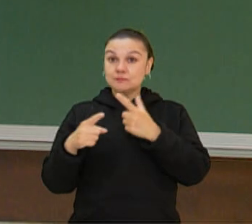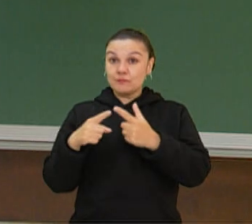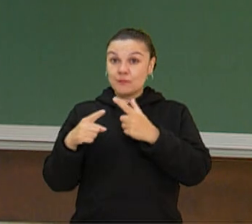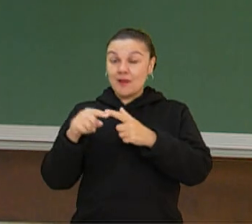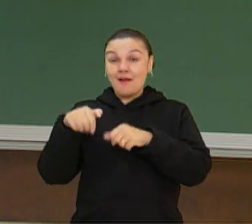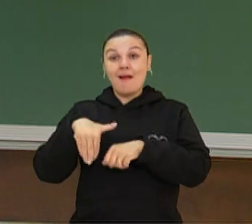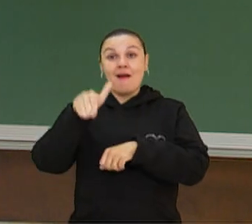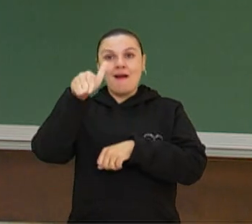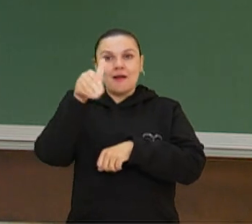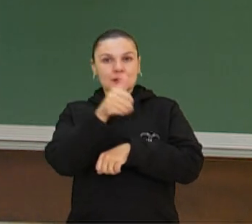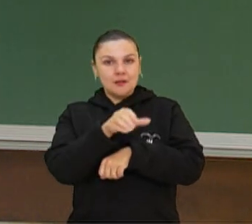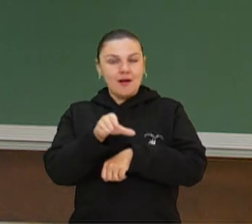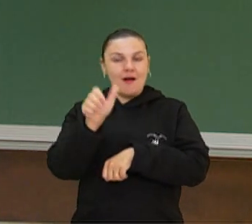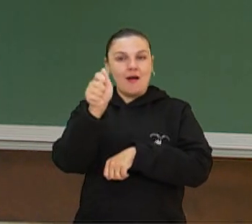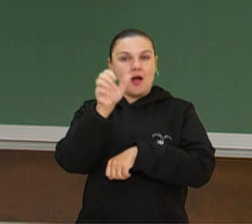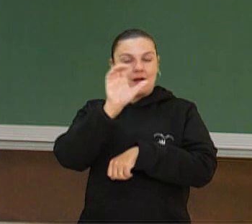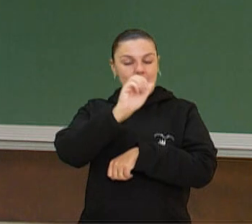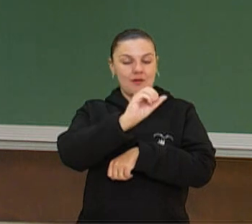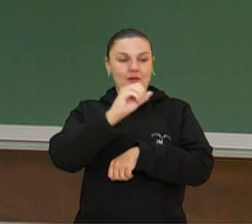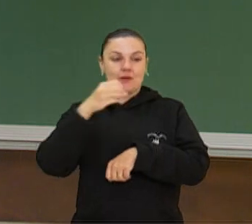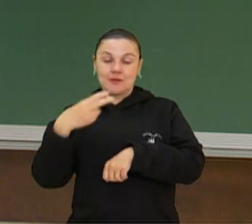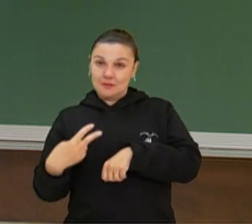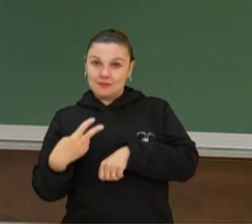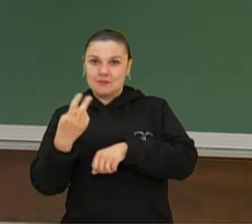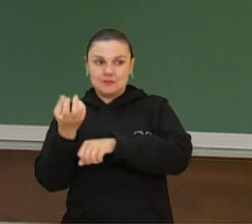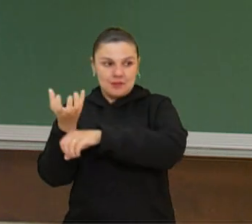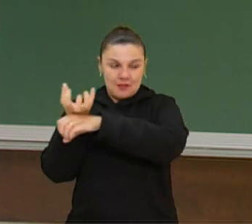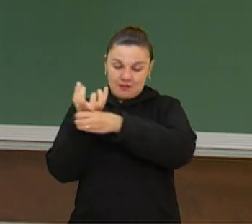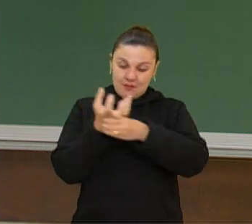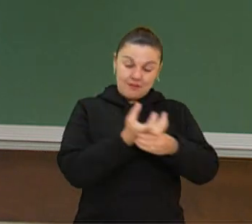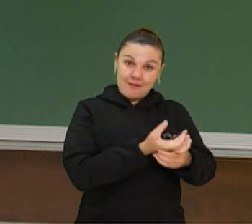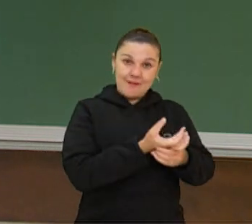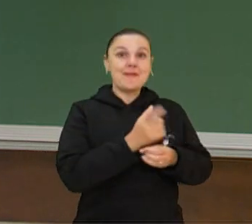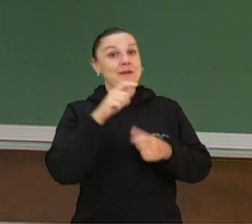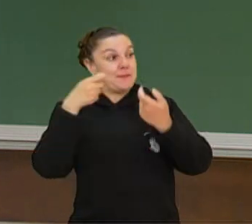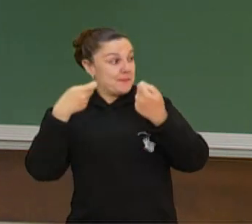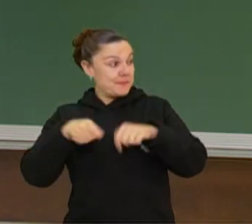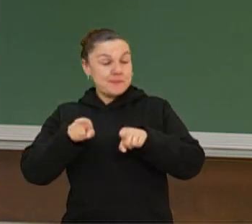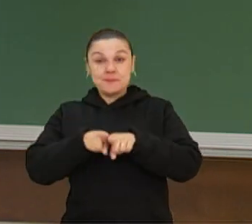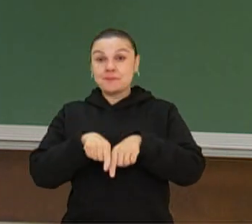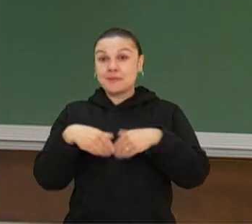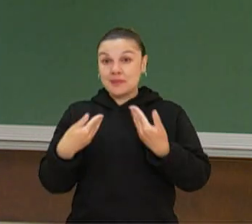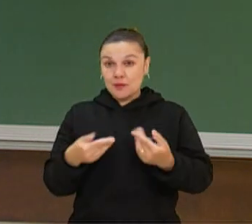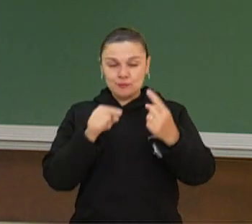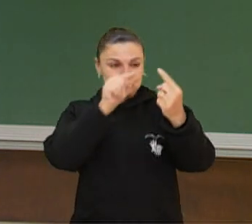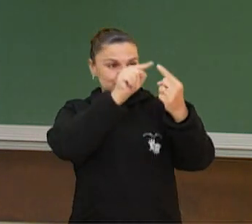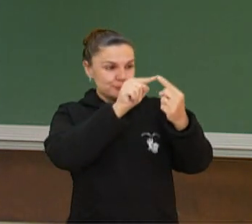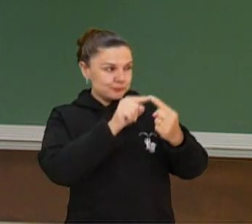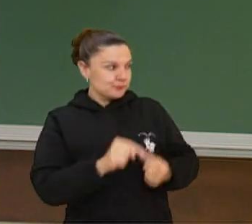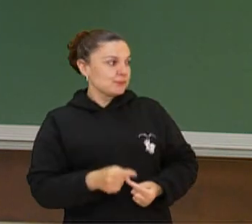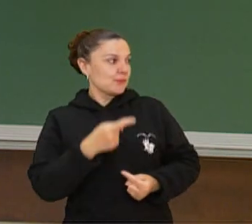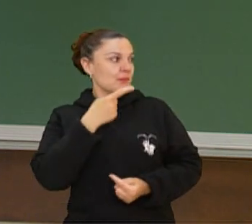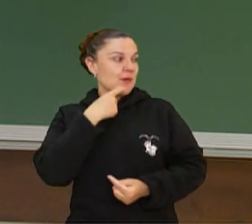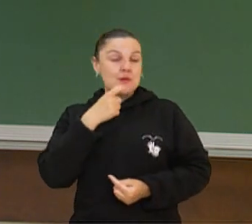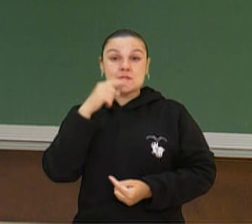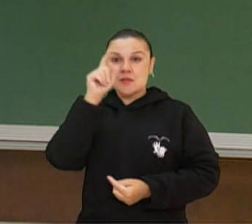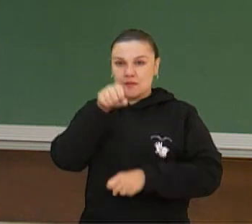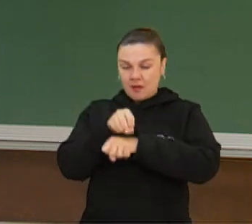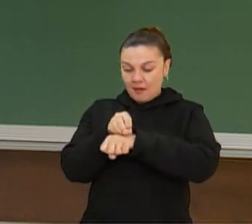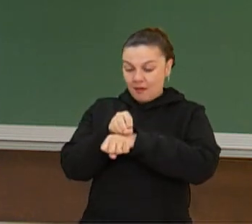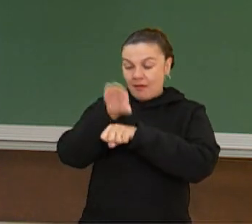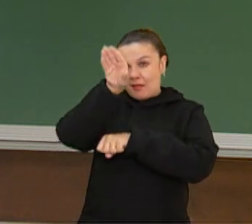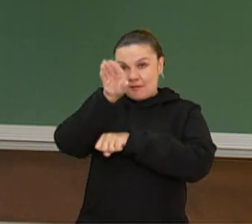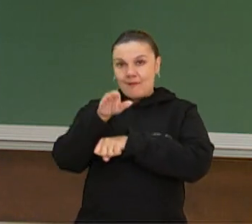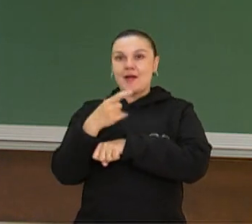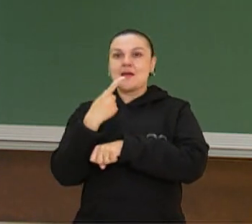maior quantidade de oxigênio possível. Tudo bem? Então, as funções do sangue, a gente pode observar aqui, que é transporte de